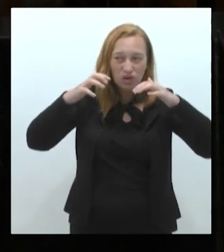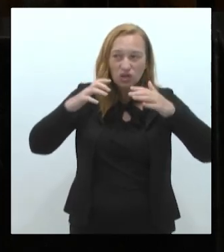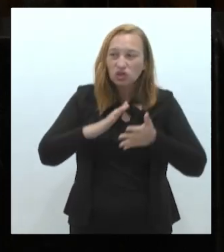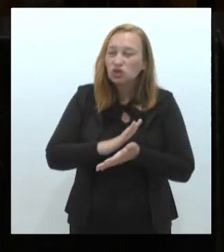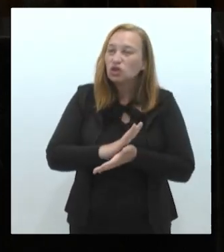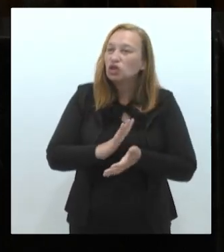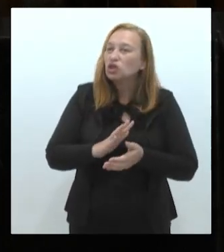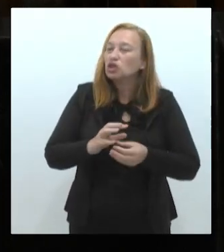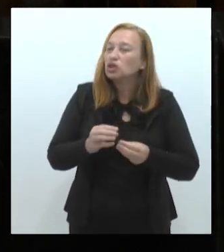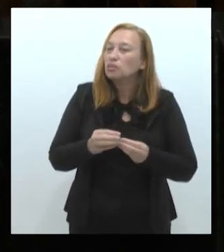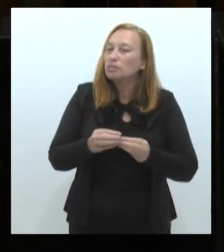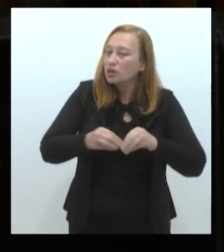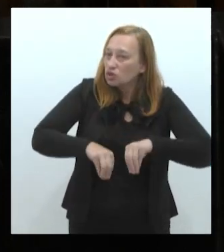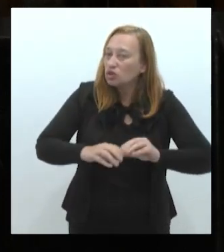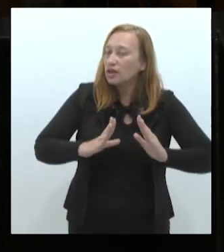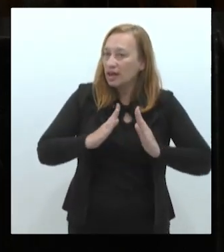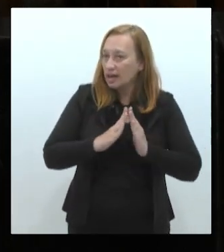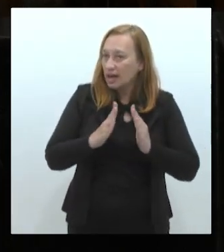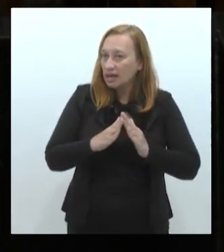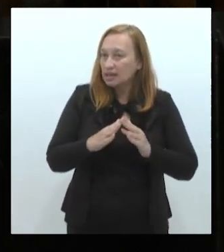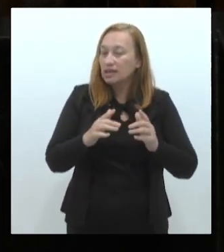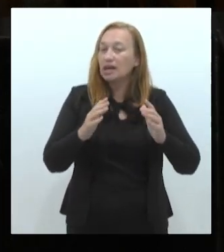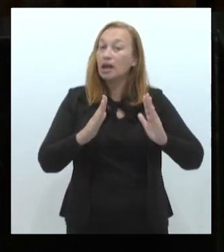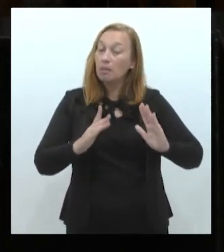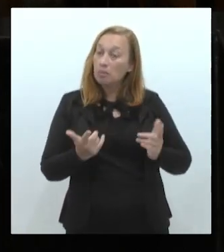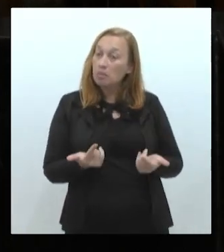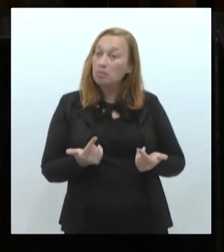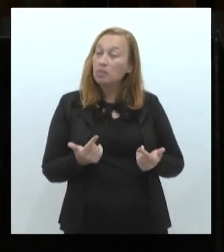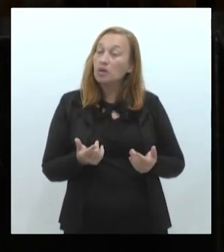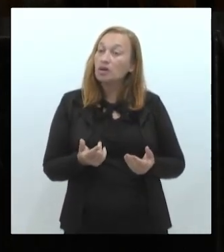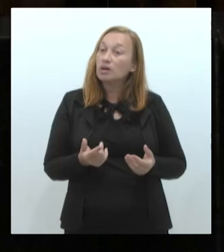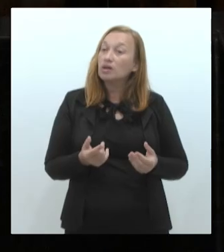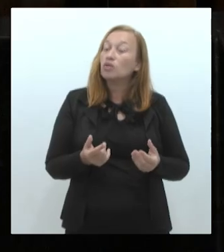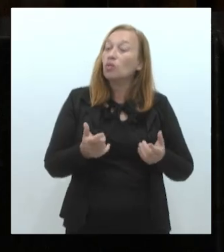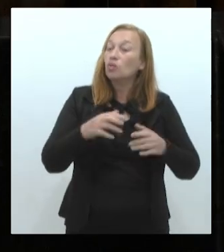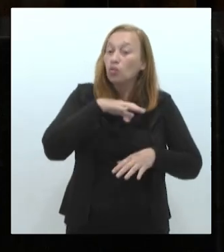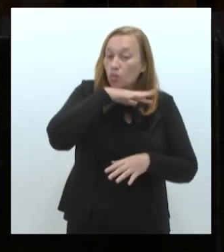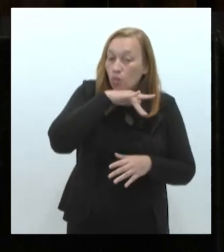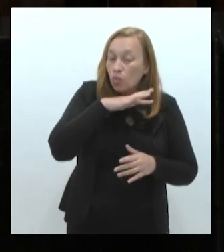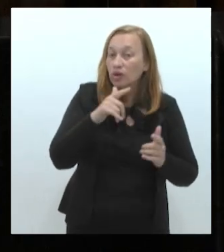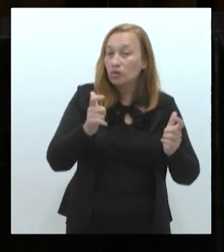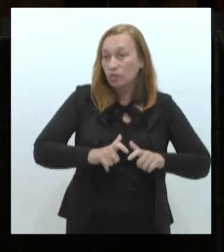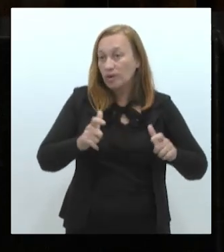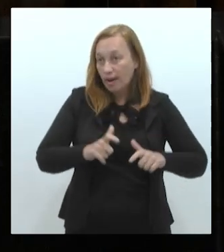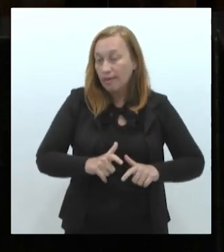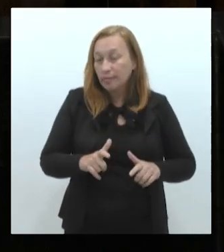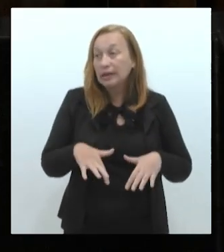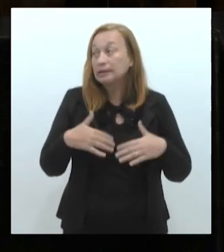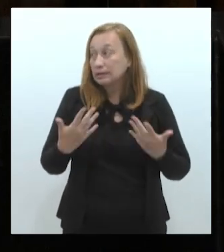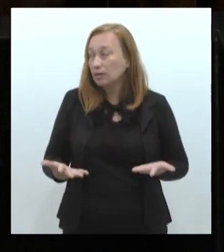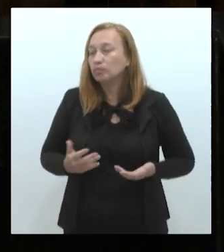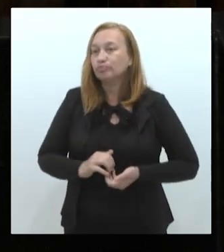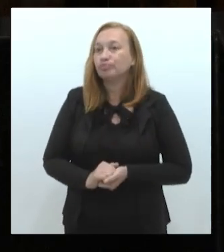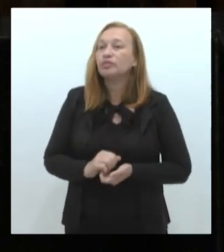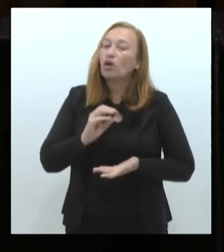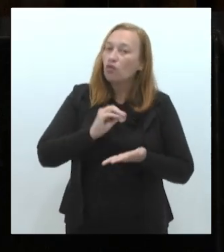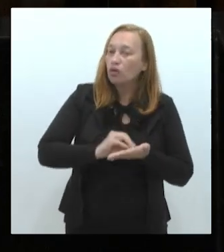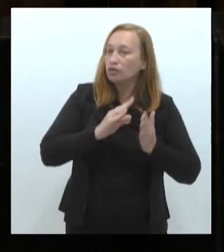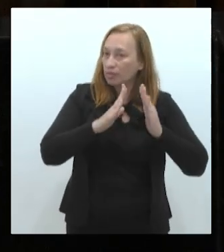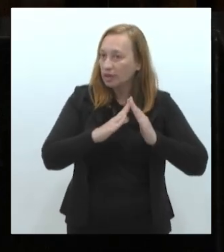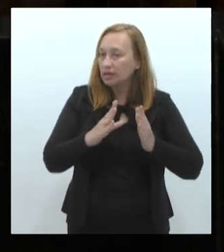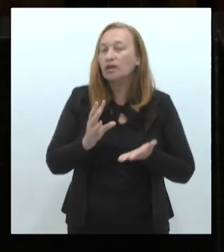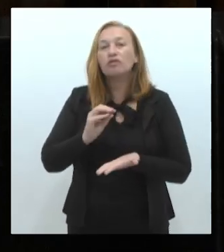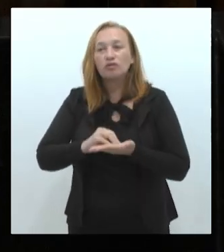dela, mas por conta da falta de infraestrutura que o poder público deixou naquela localidade. Então, falta moradia,